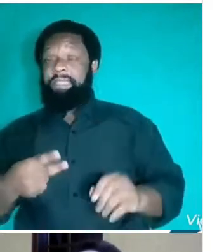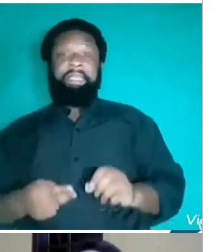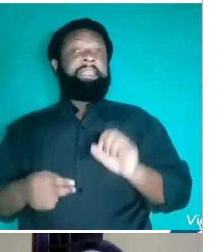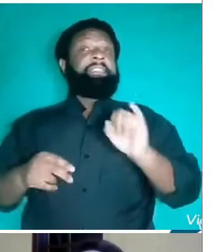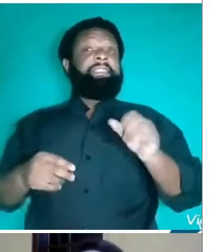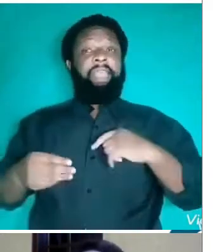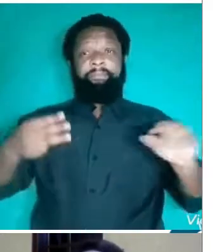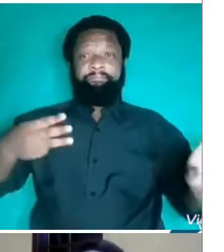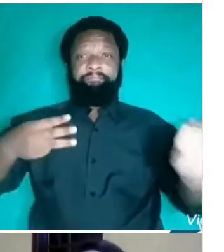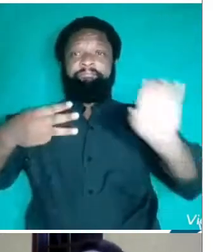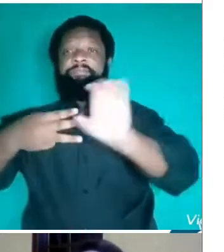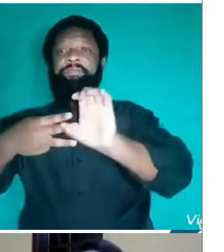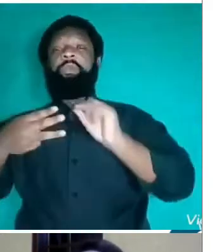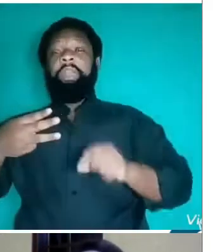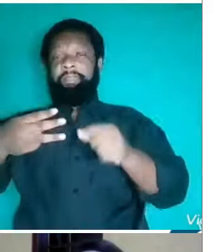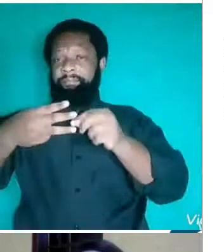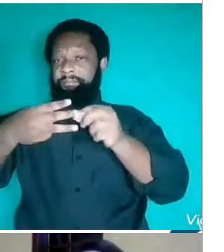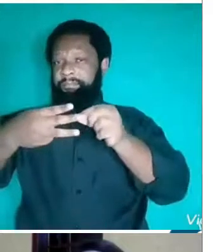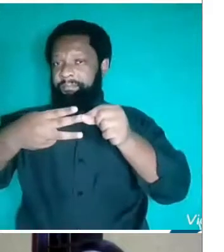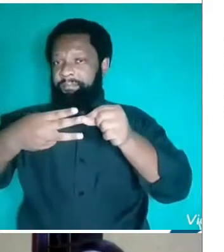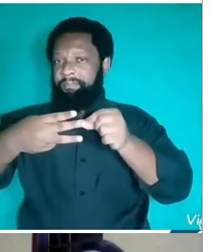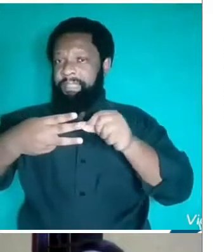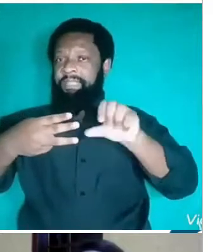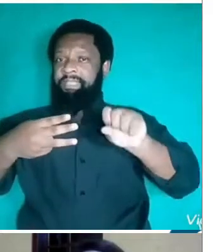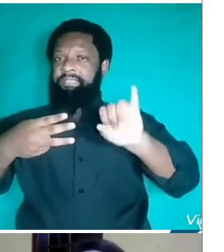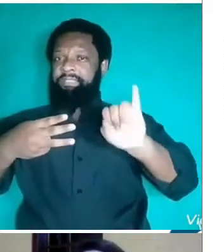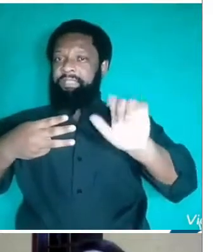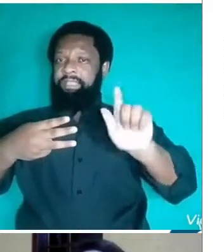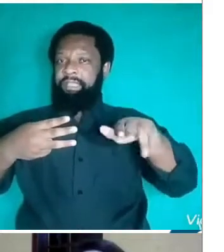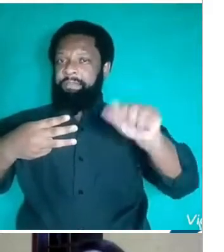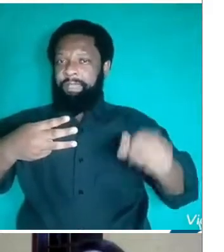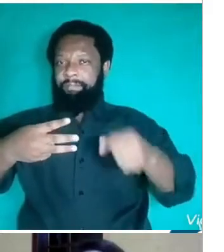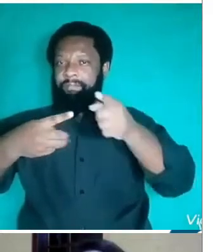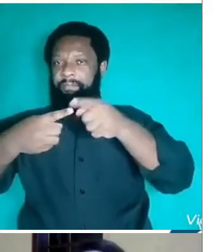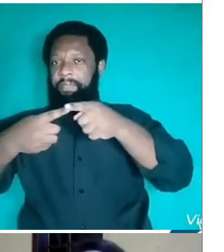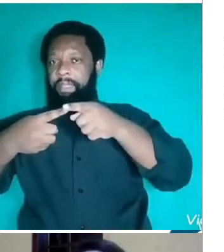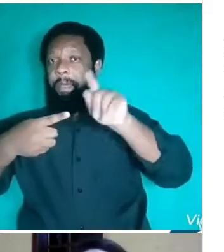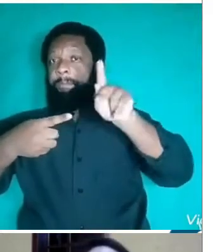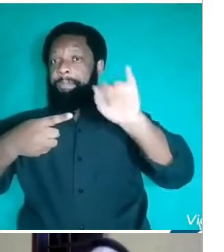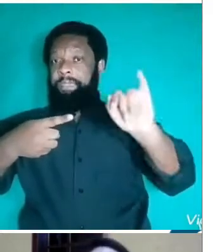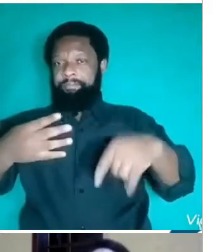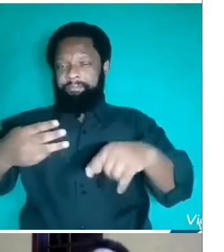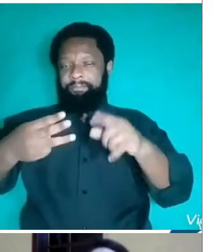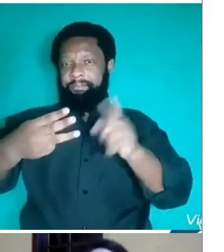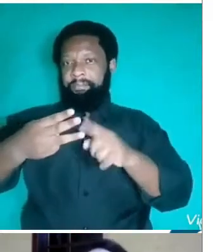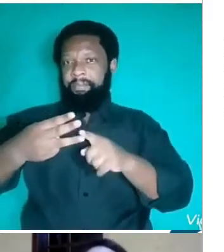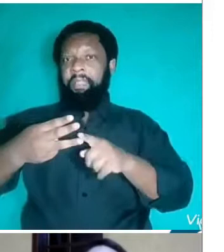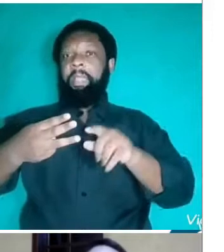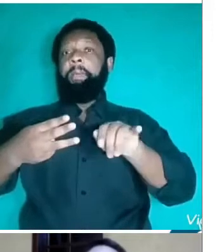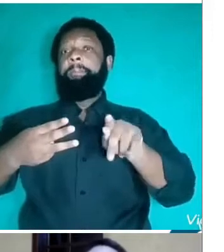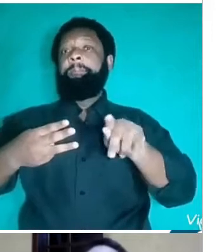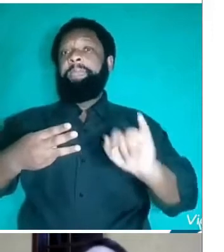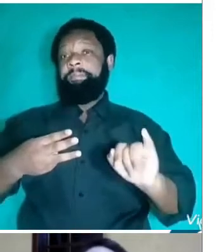nós temos tripla ligação, a do meio é sigma, a de cima é π e a de baixo é π,